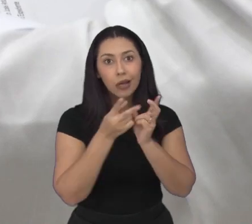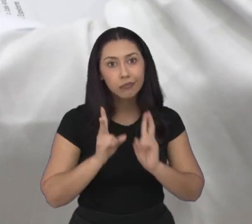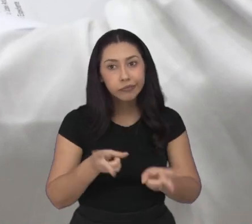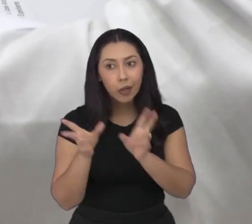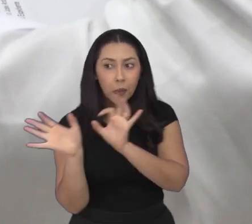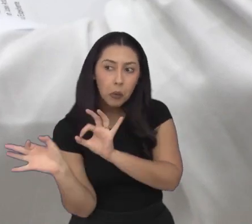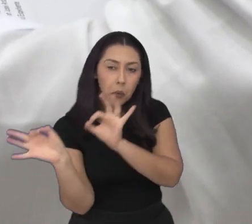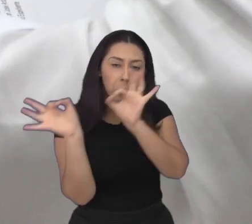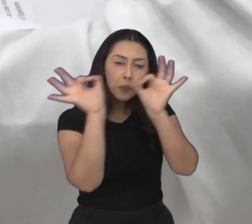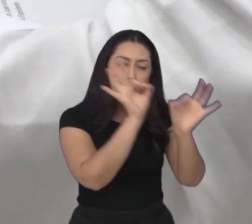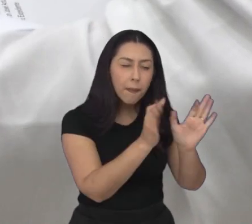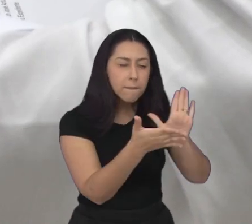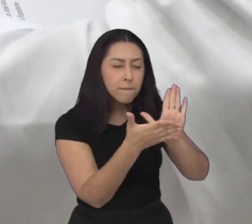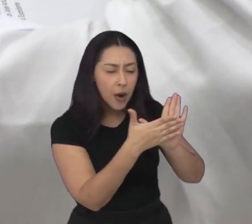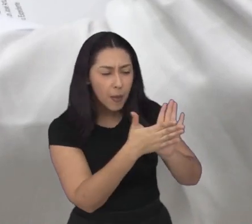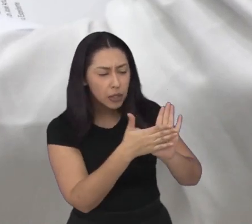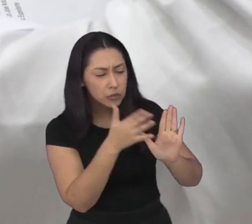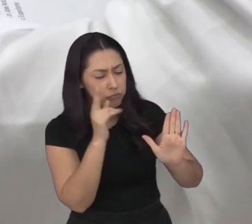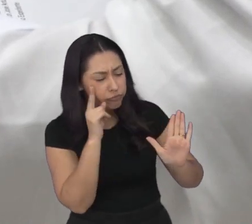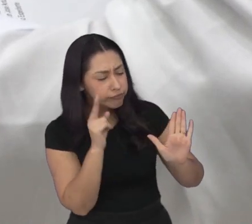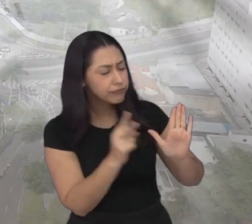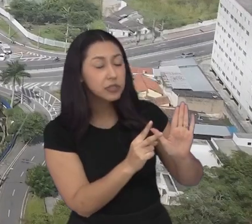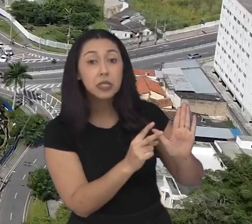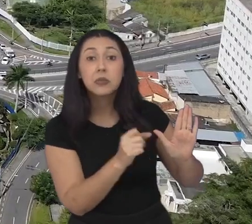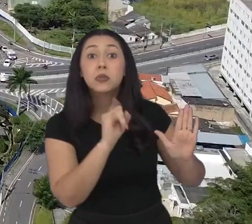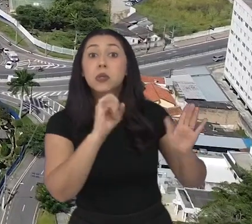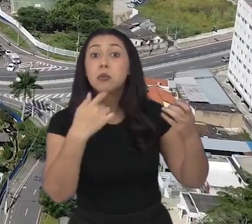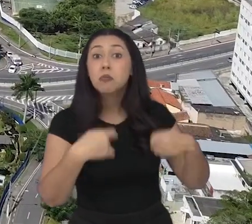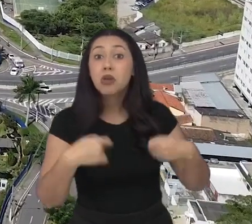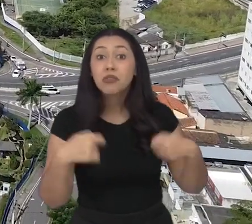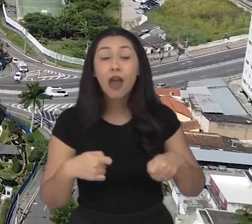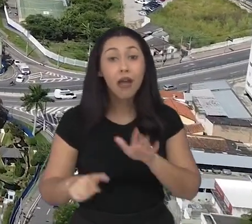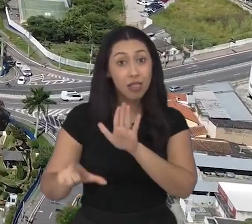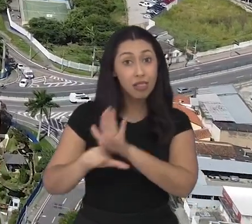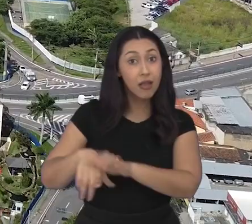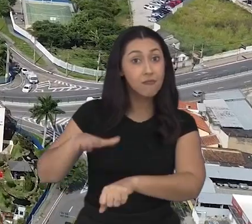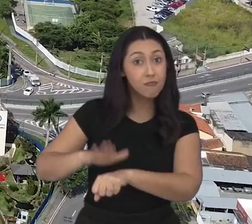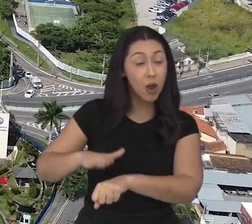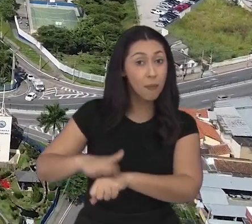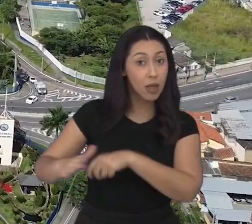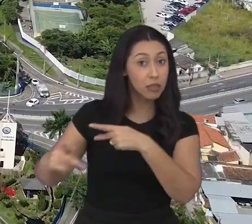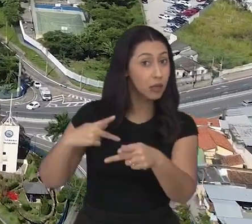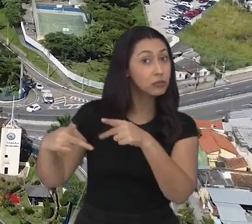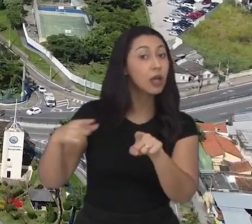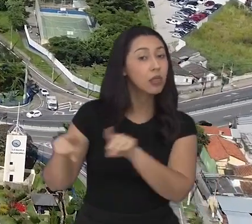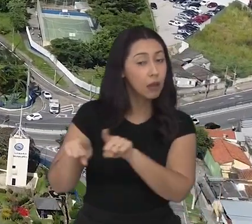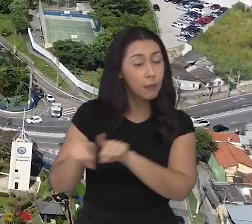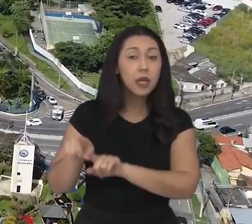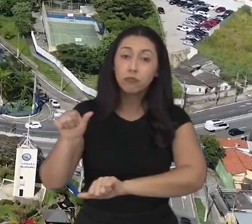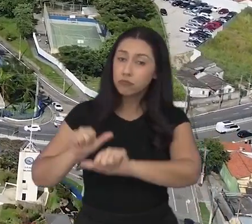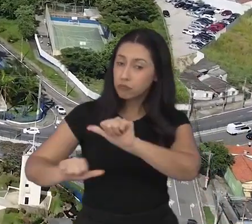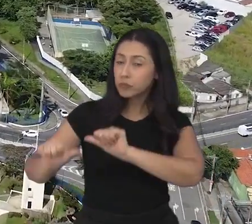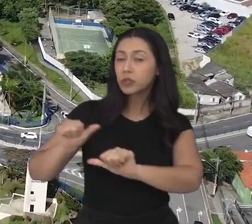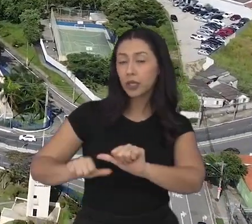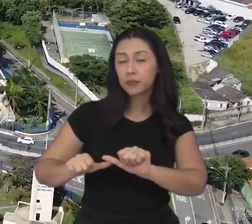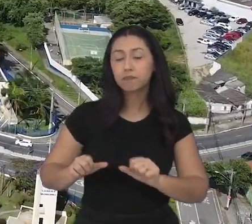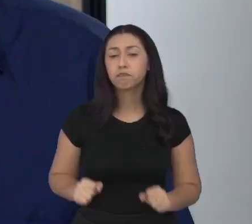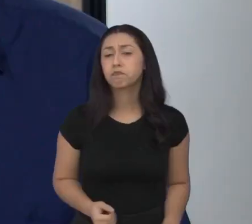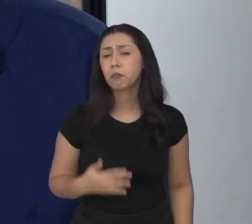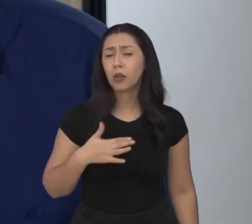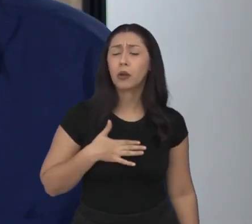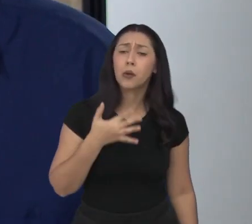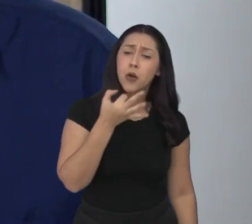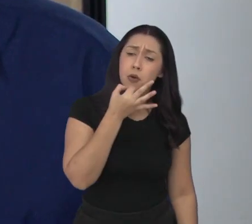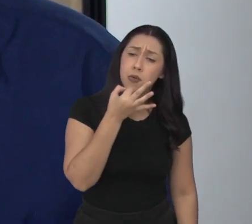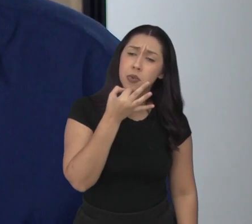de perto as propostas para que, caso seja necessário, possa propor alterações na lei orgânica e seguir de acordo com a legislação.